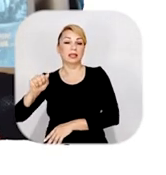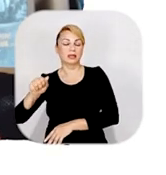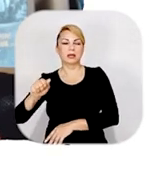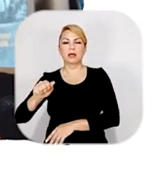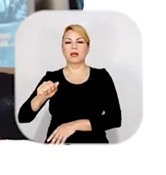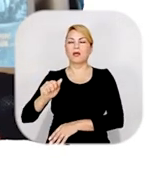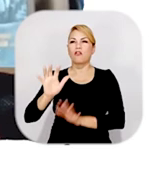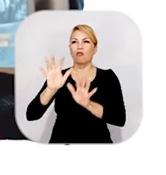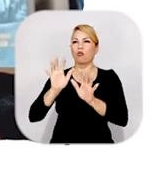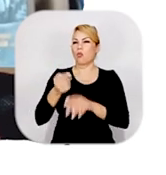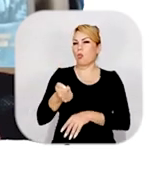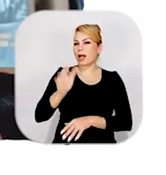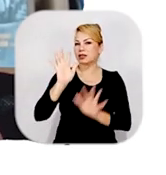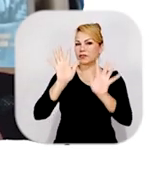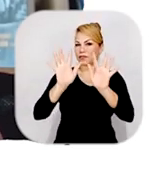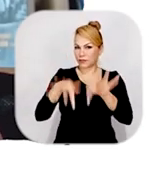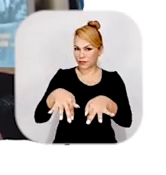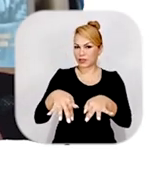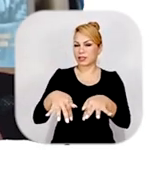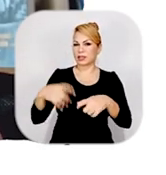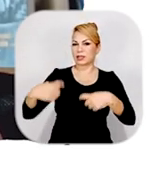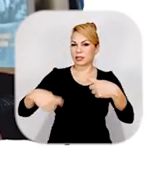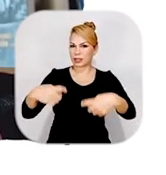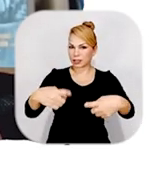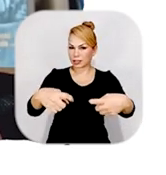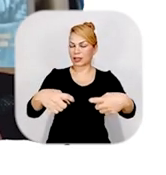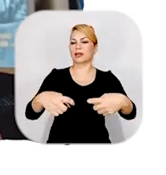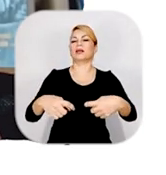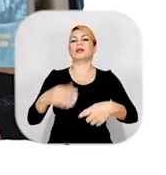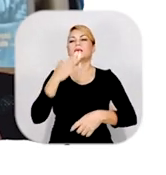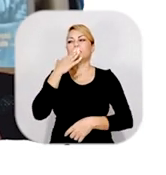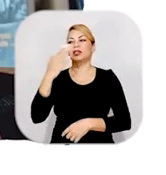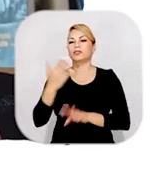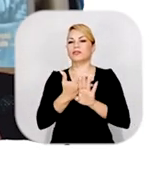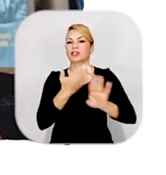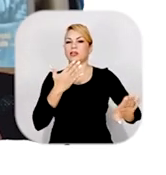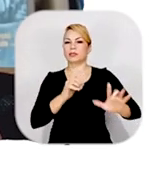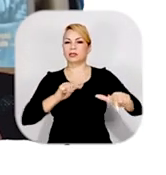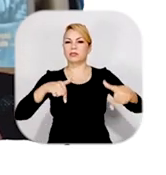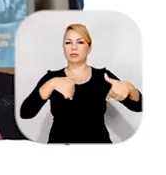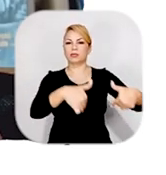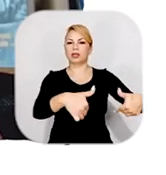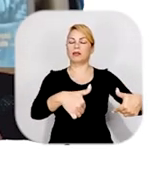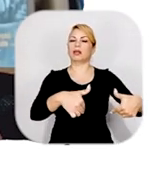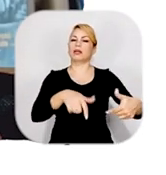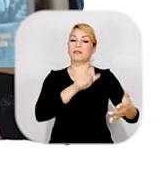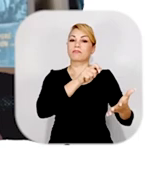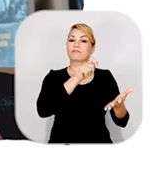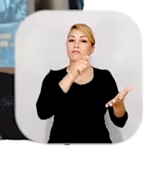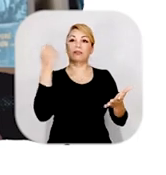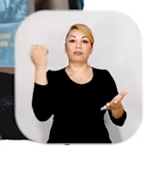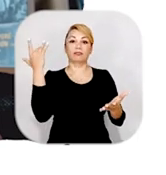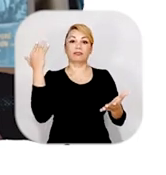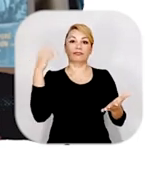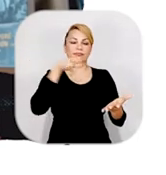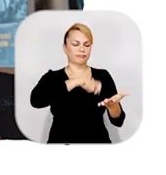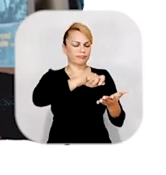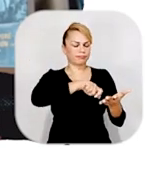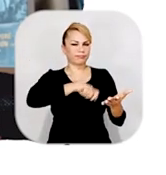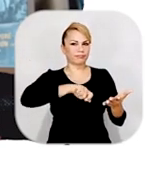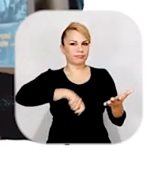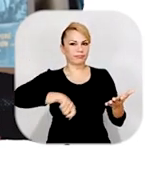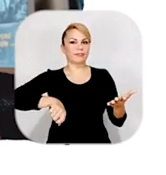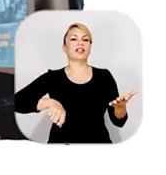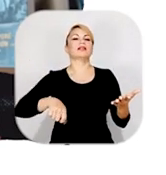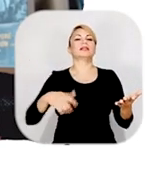ela pediu uma licença especial, ela datilografou, assim, que era manuscrito, então, aos poucos, antes mesmo, quando ele estava em vida,